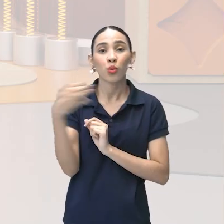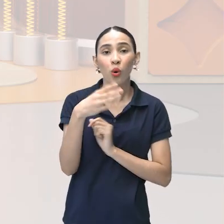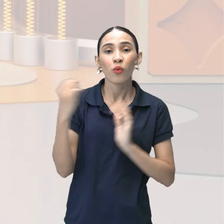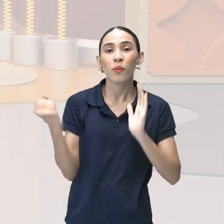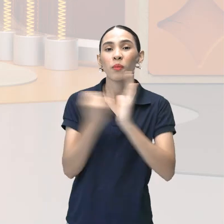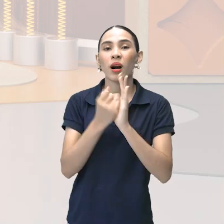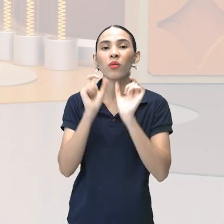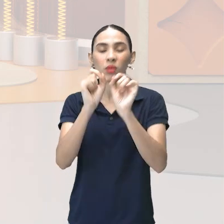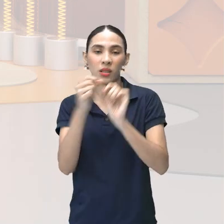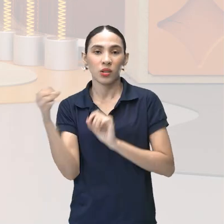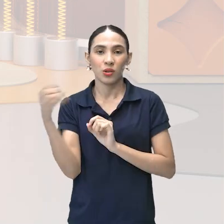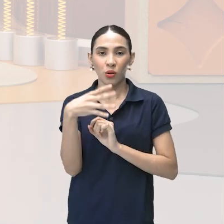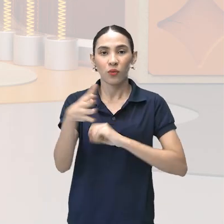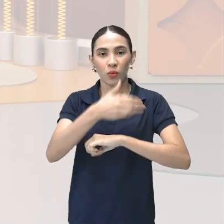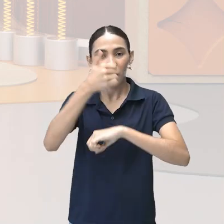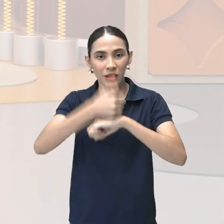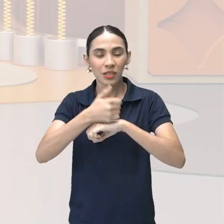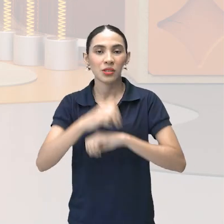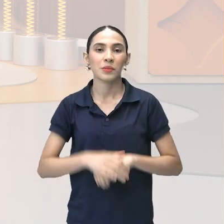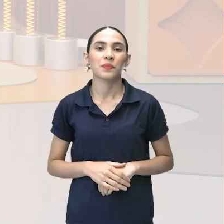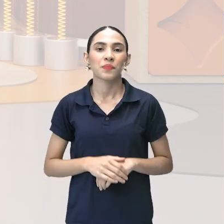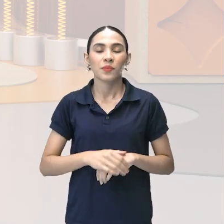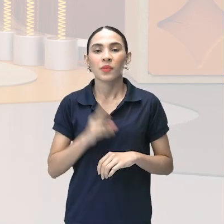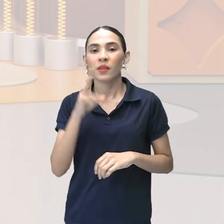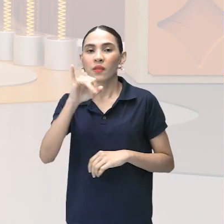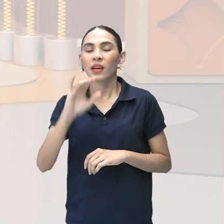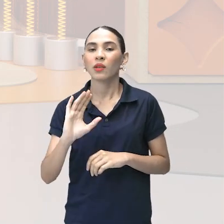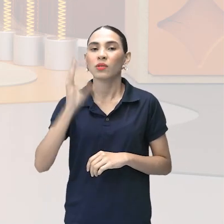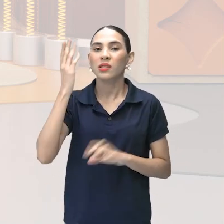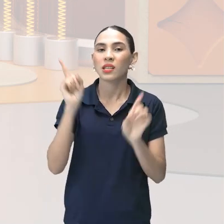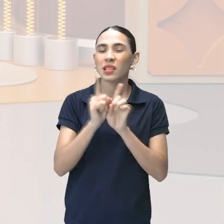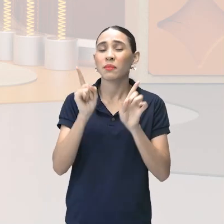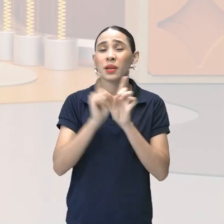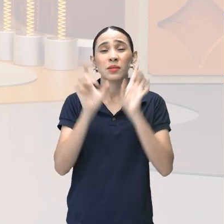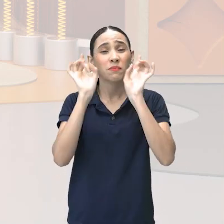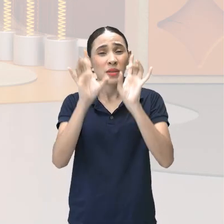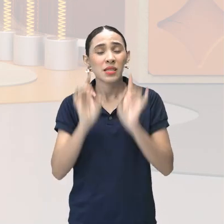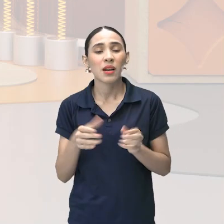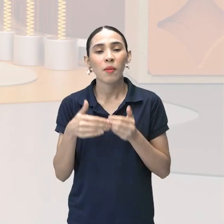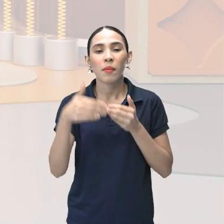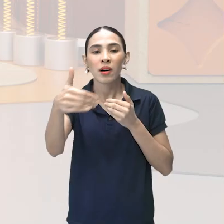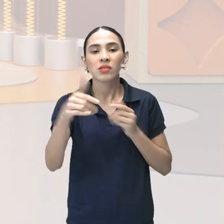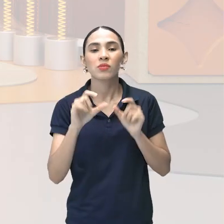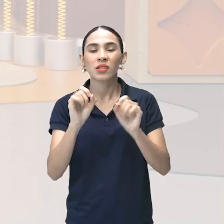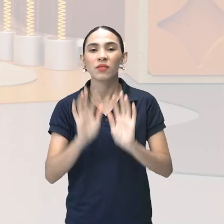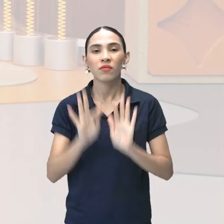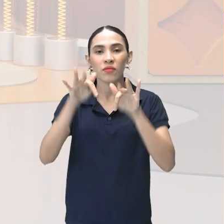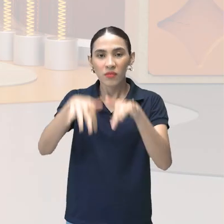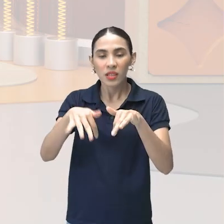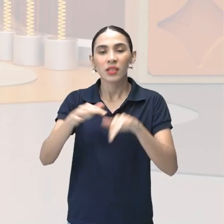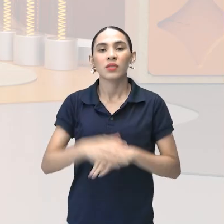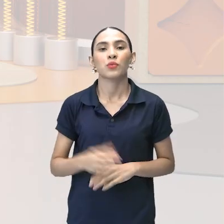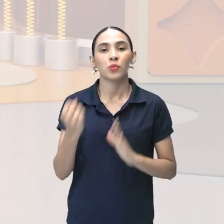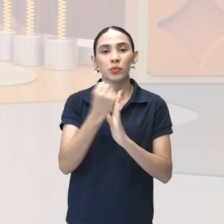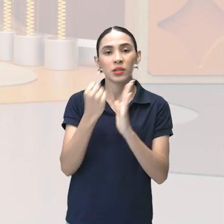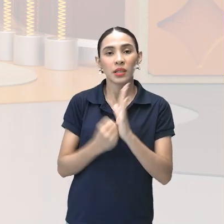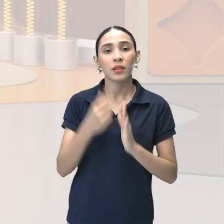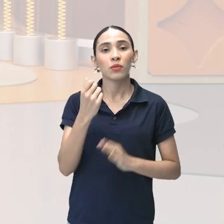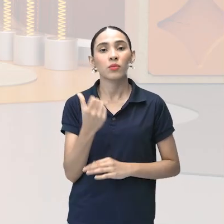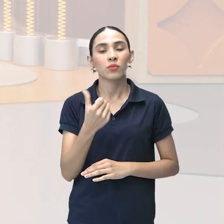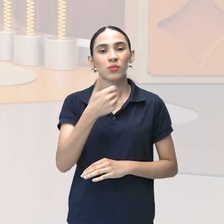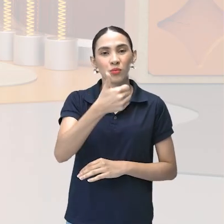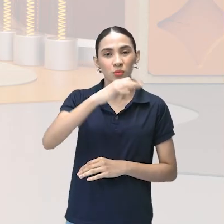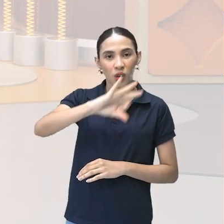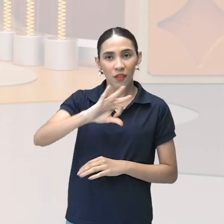marca ali novo colonialismo, que vai acontecer, em especial, a partir do fim ali do século